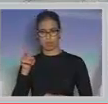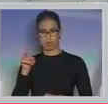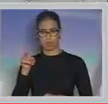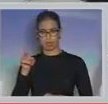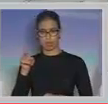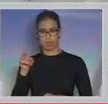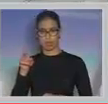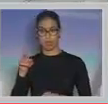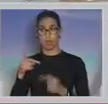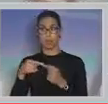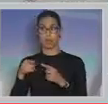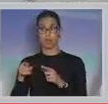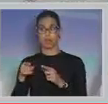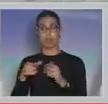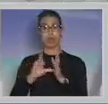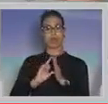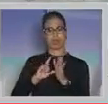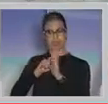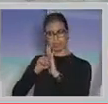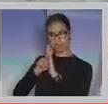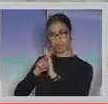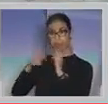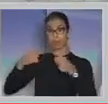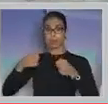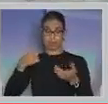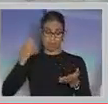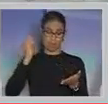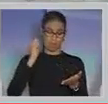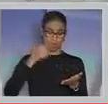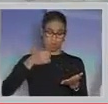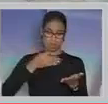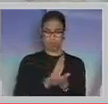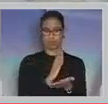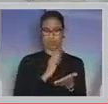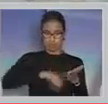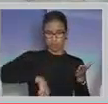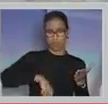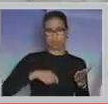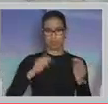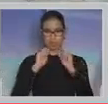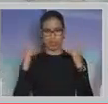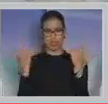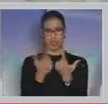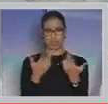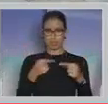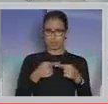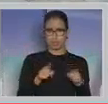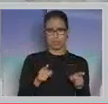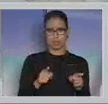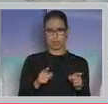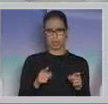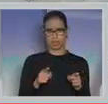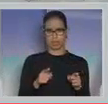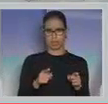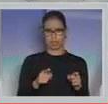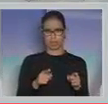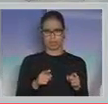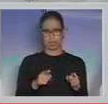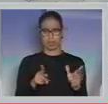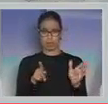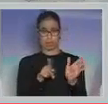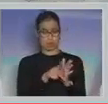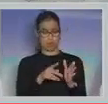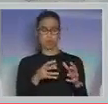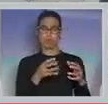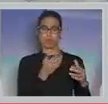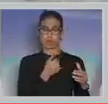autorização da alesp tem um absurdo alesp Assembleia Legislativa Todos sabem é uma extenção é um puxadinho do governo